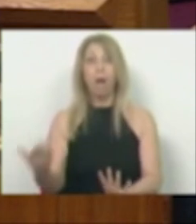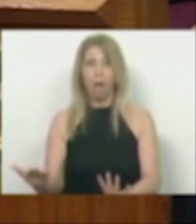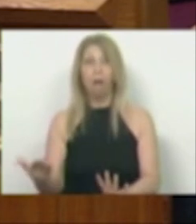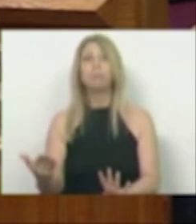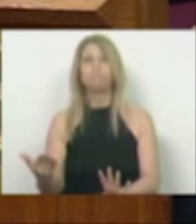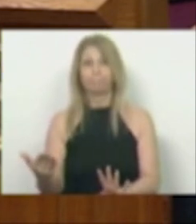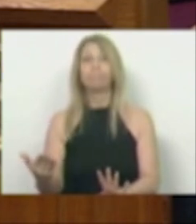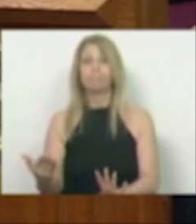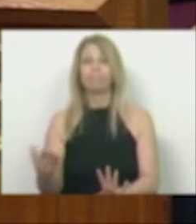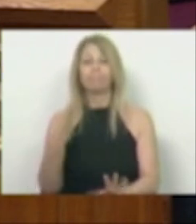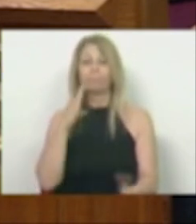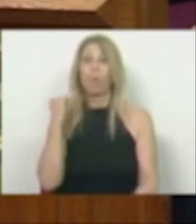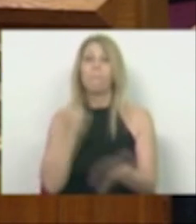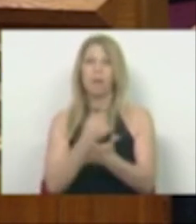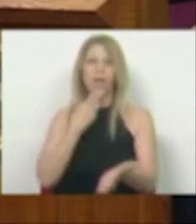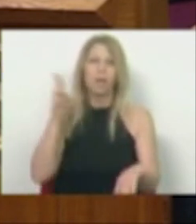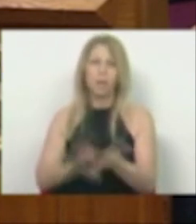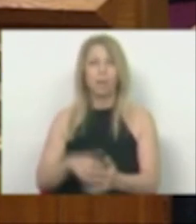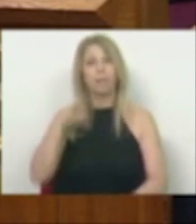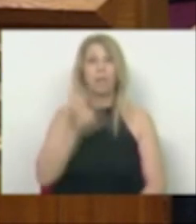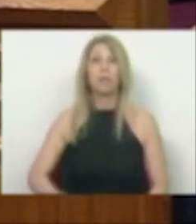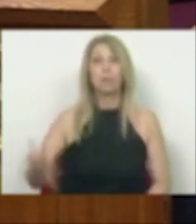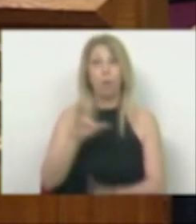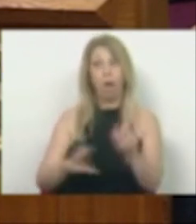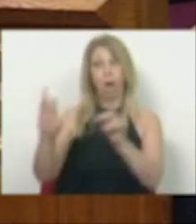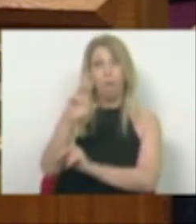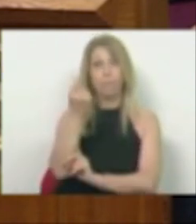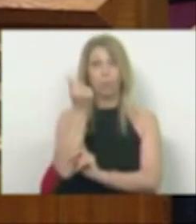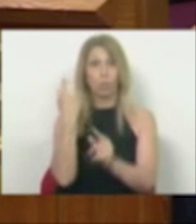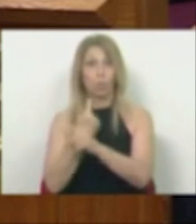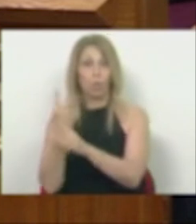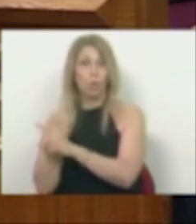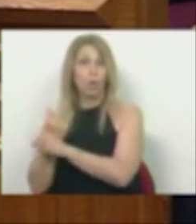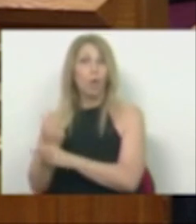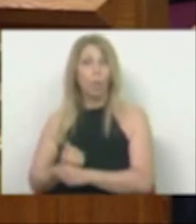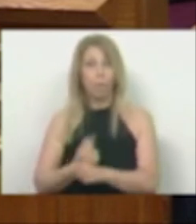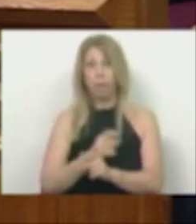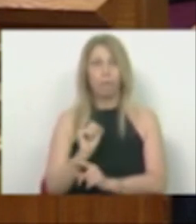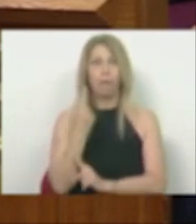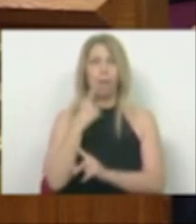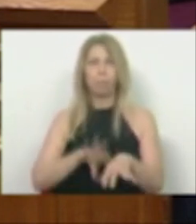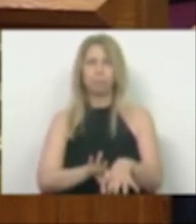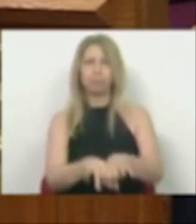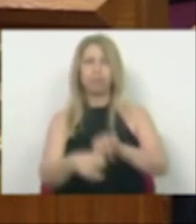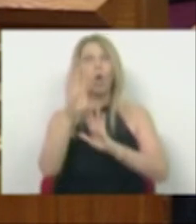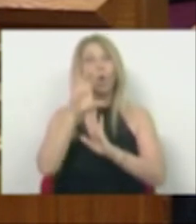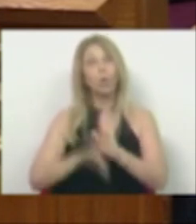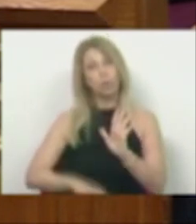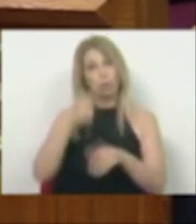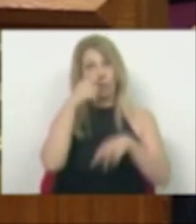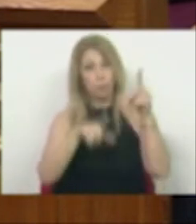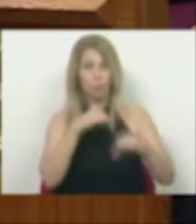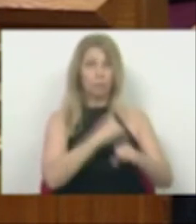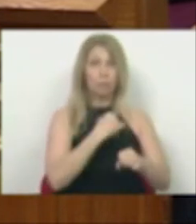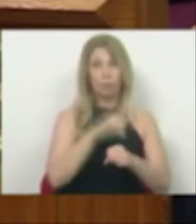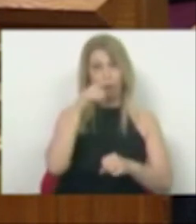realidade nacional. O aumento do custo de vida e a acelerada degradação das condições em que vivem os trabalhadores e as